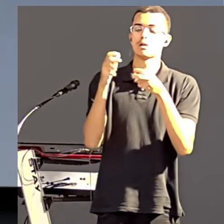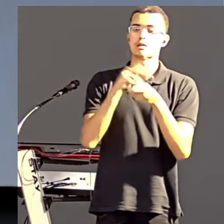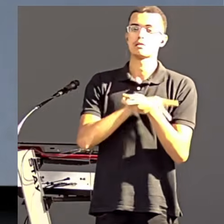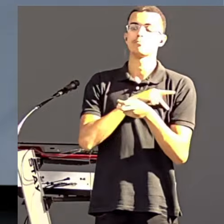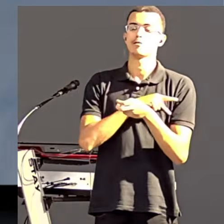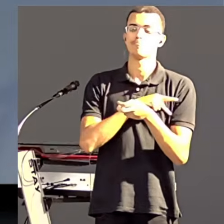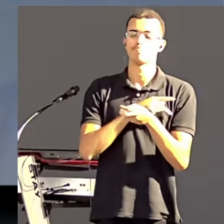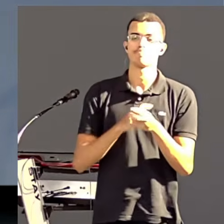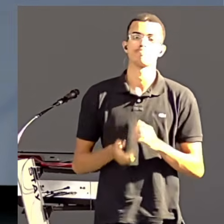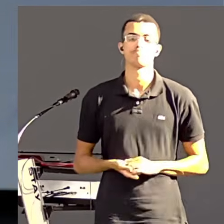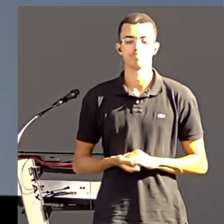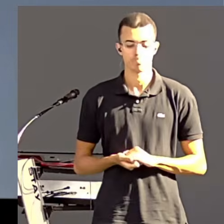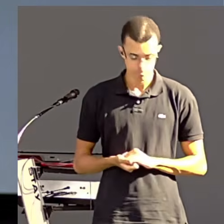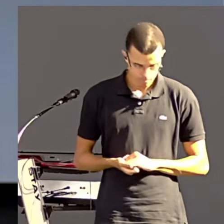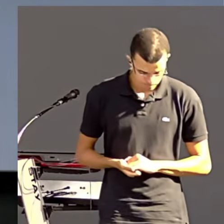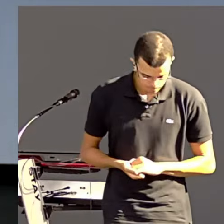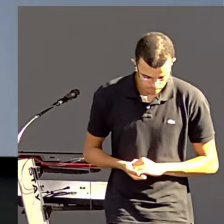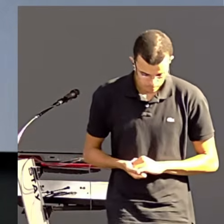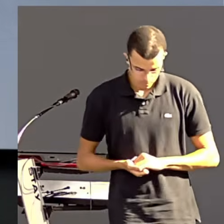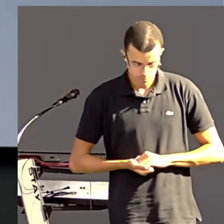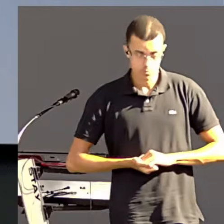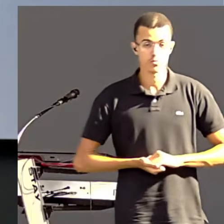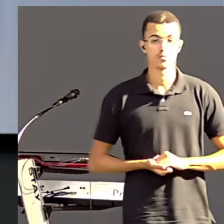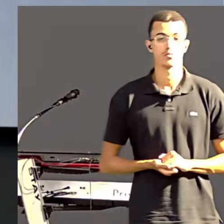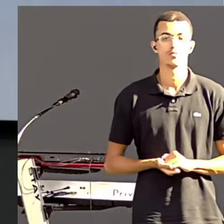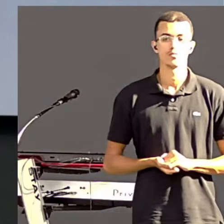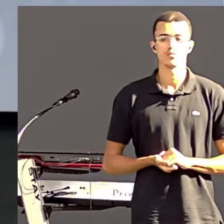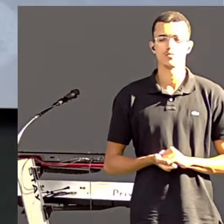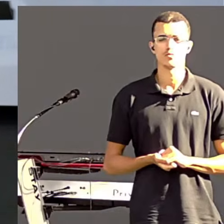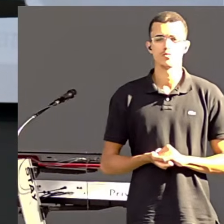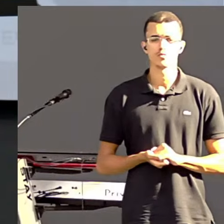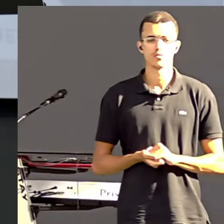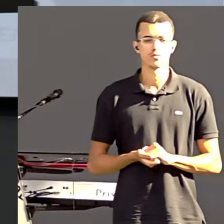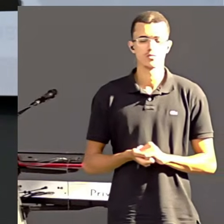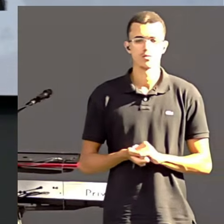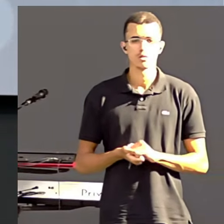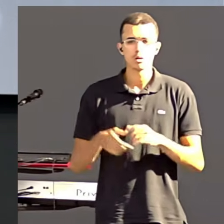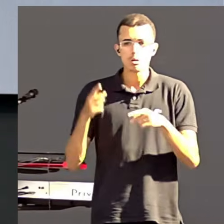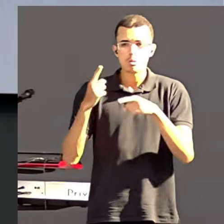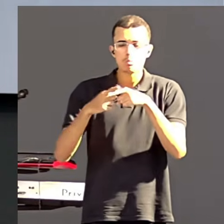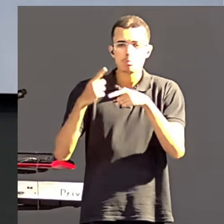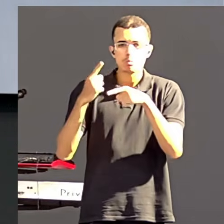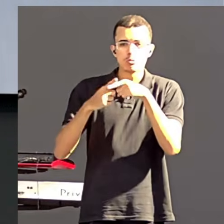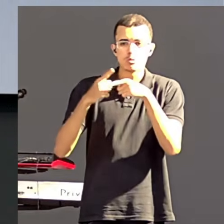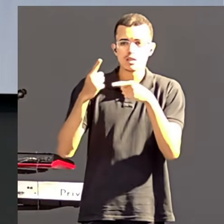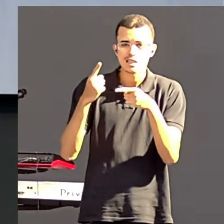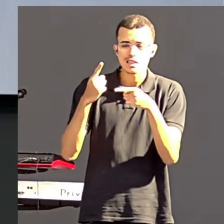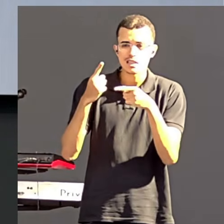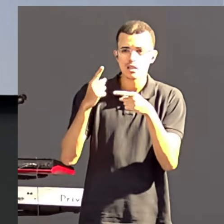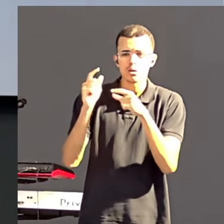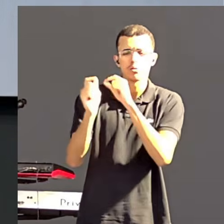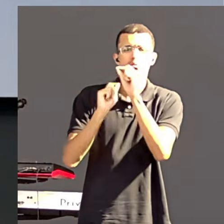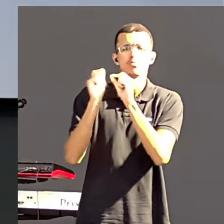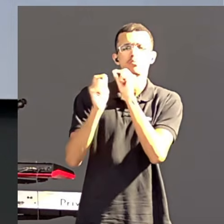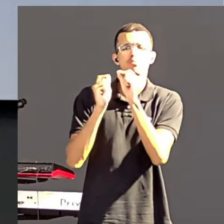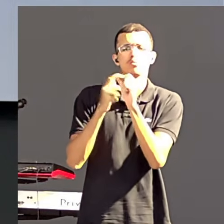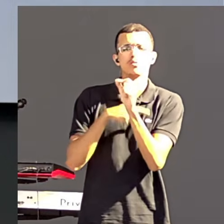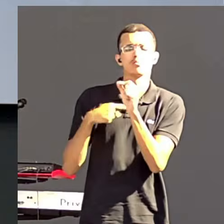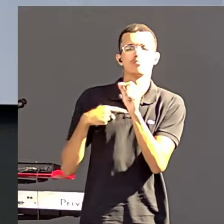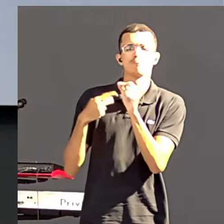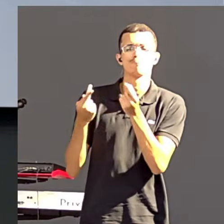né? Qual é o alerta? Por causa disso. Por causa disso o quê,